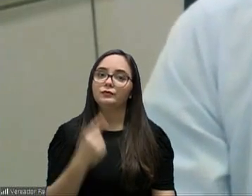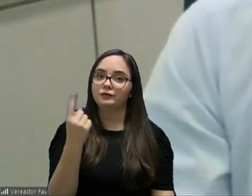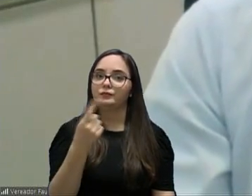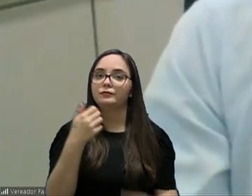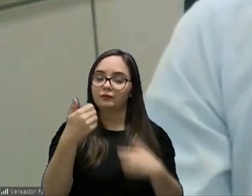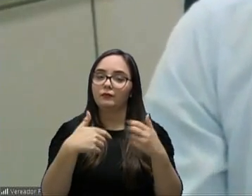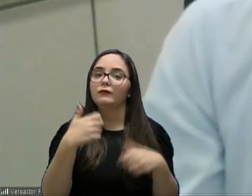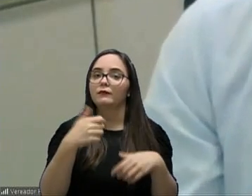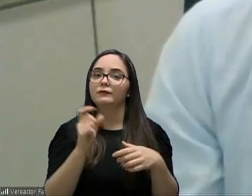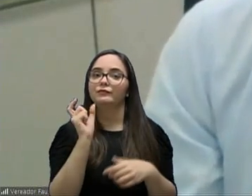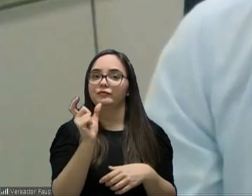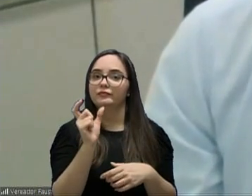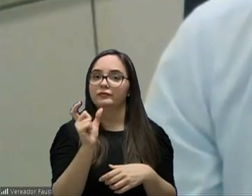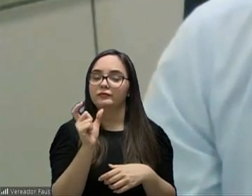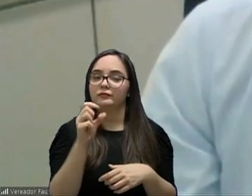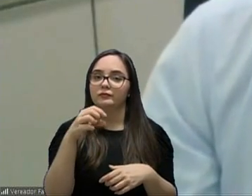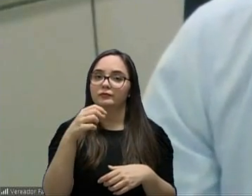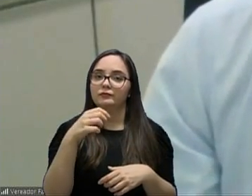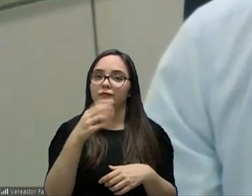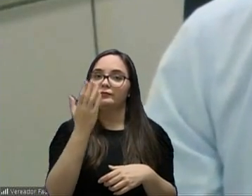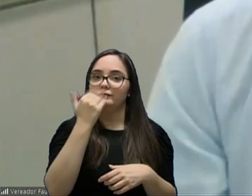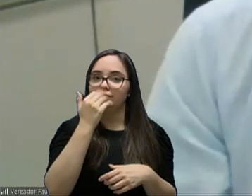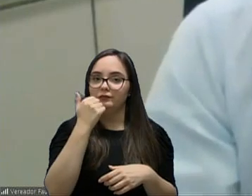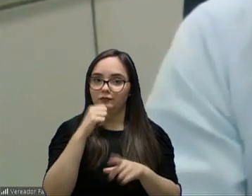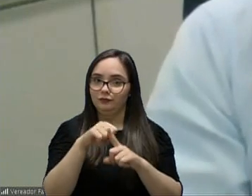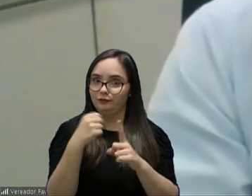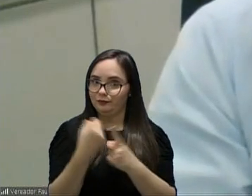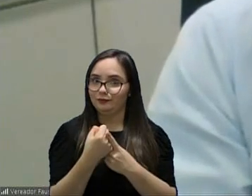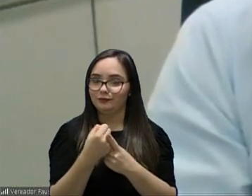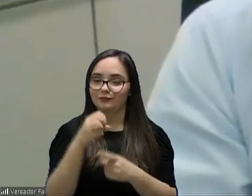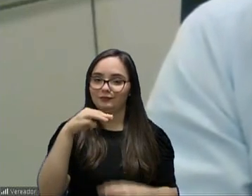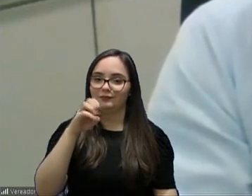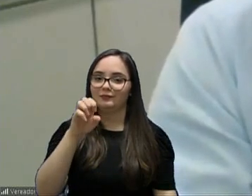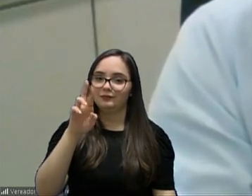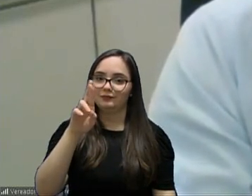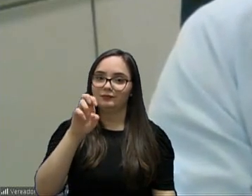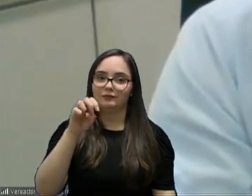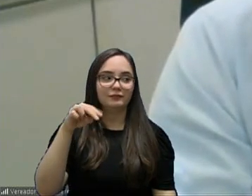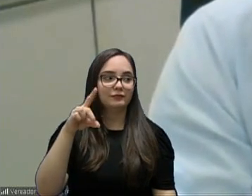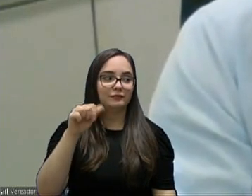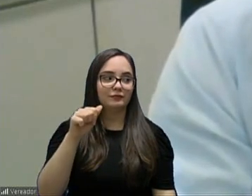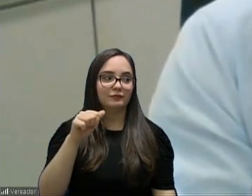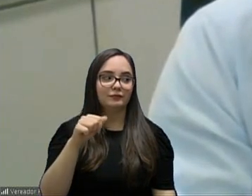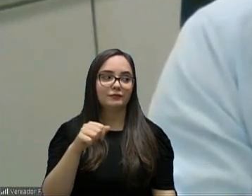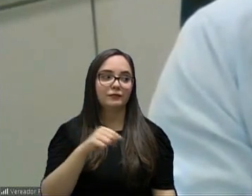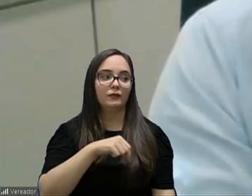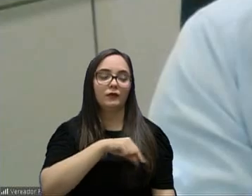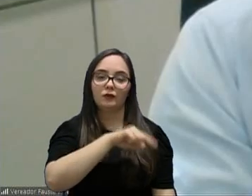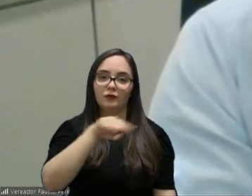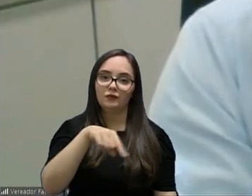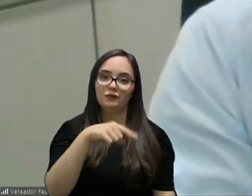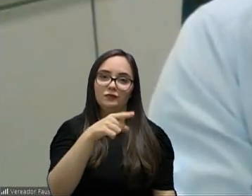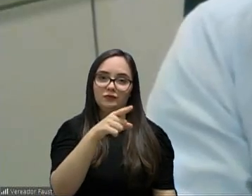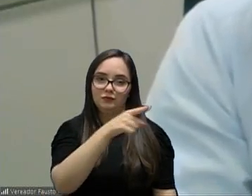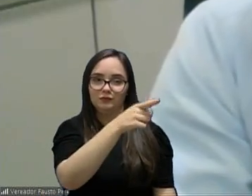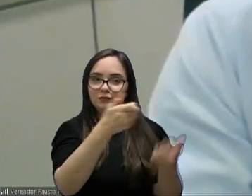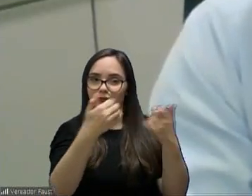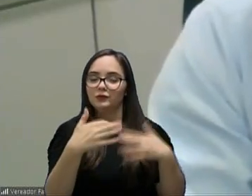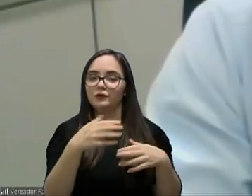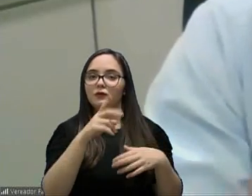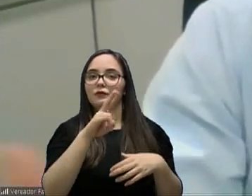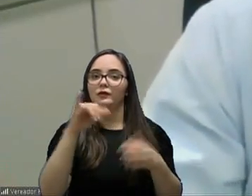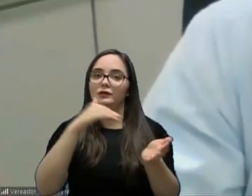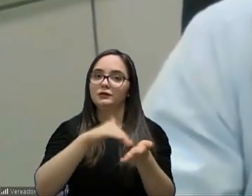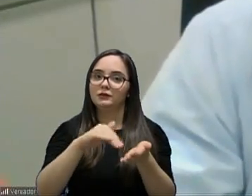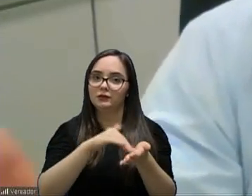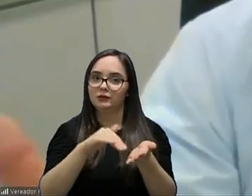falando sobre o cartão Merenda Social, e o senhor estava falando que ia trazer aí o secretário aqui para a Câmara Municipal. Nós